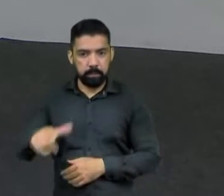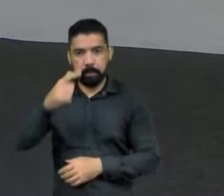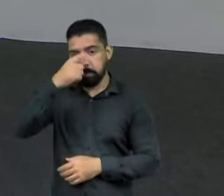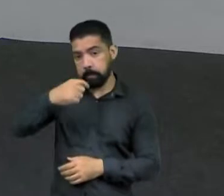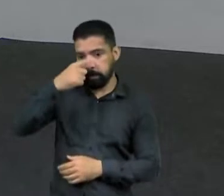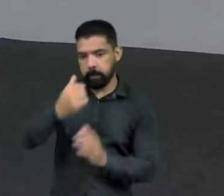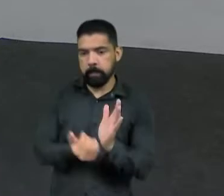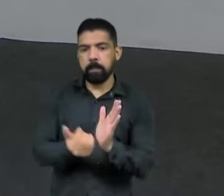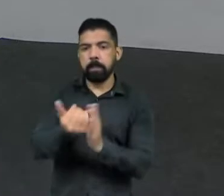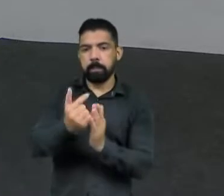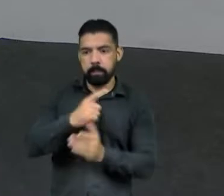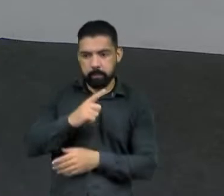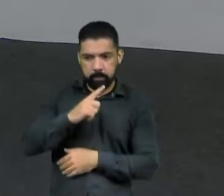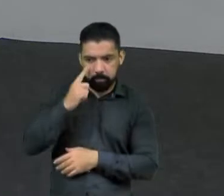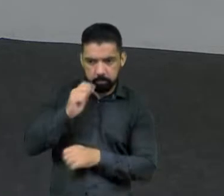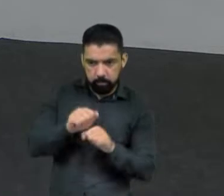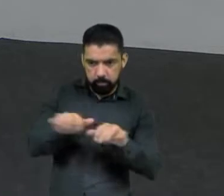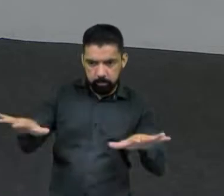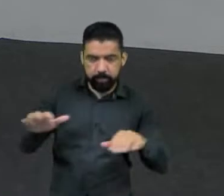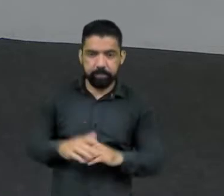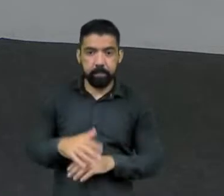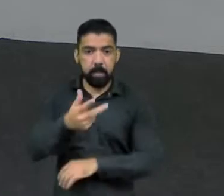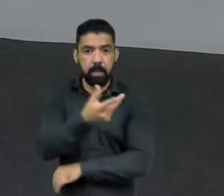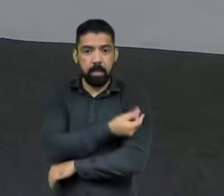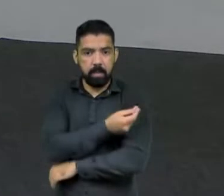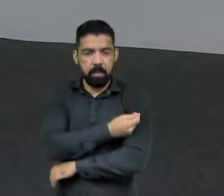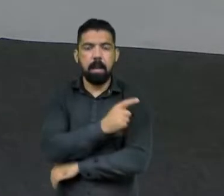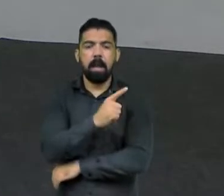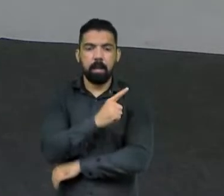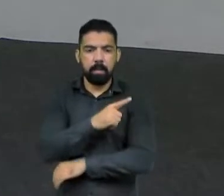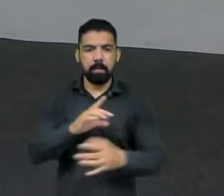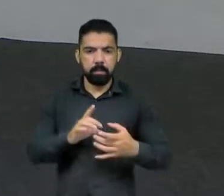as vacinas estarão disponíveis nos 116 postos